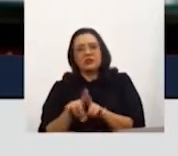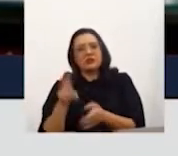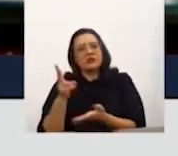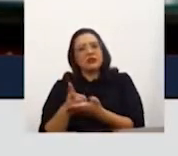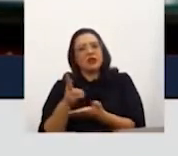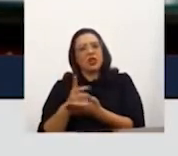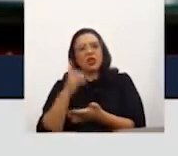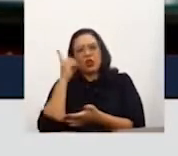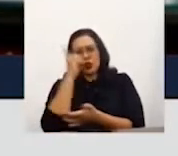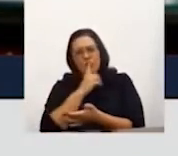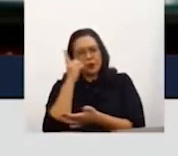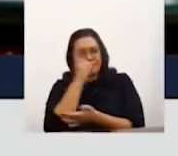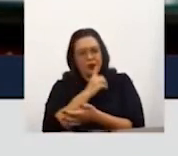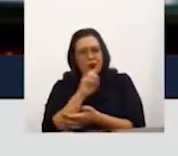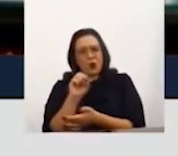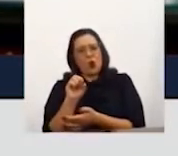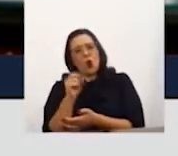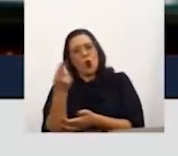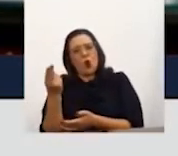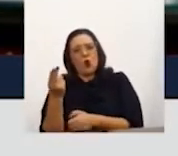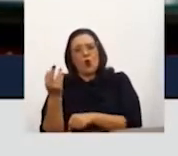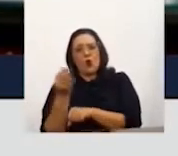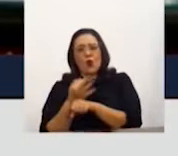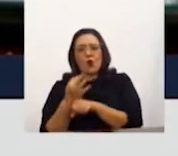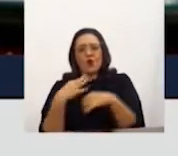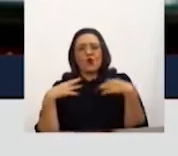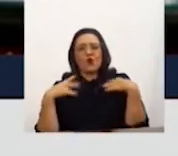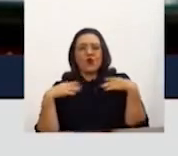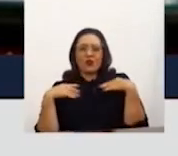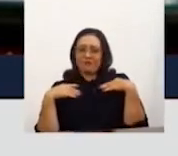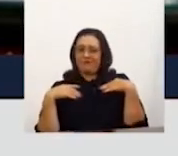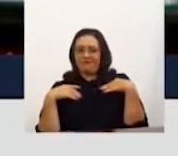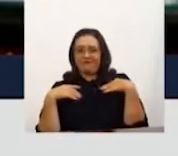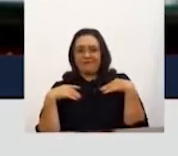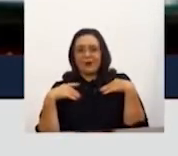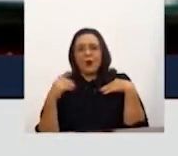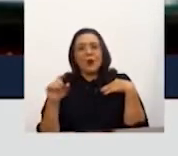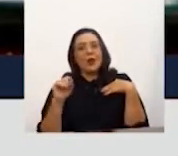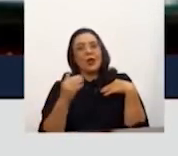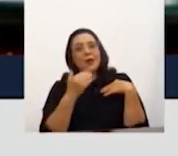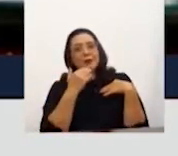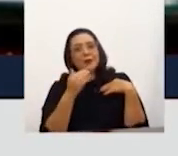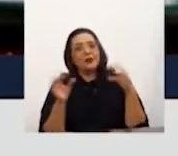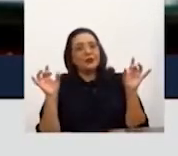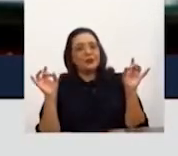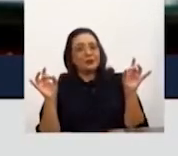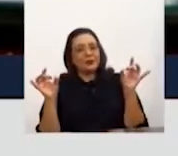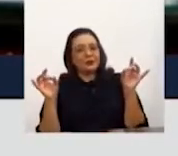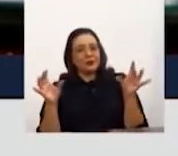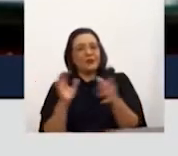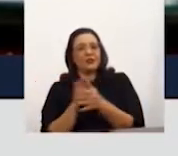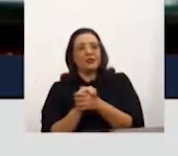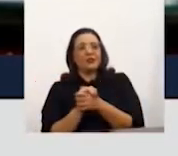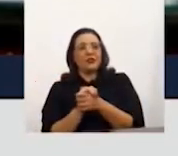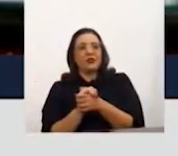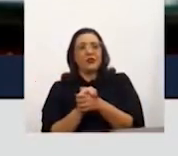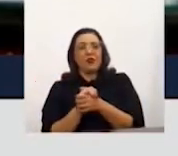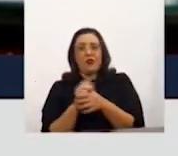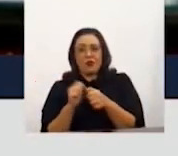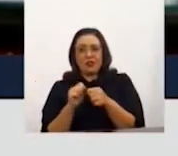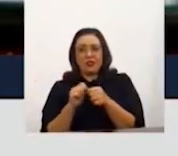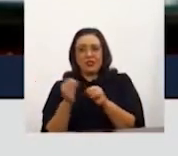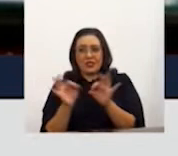aos domingos e feriados. Nosso pedido é para que esse tipo de transporte seja